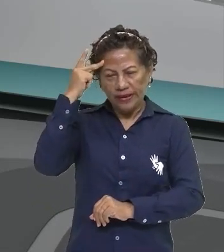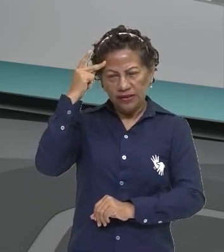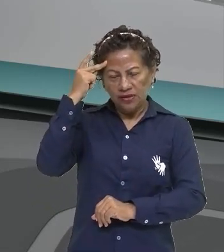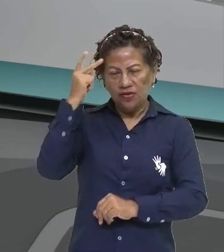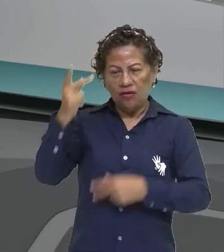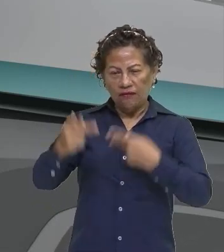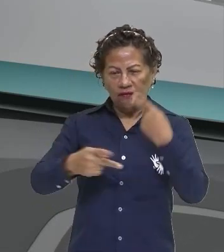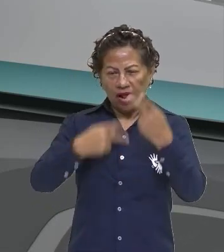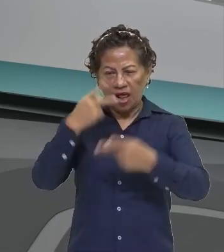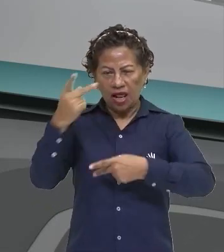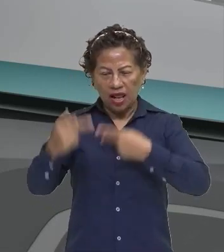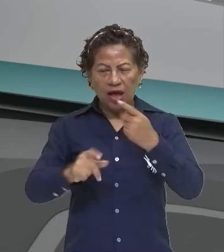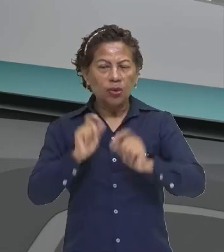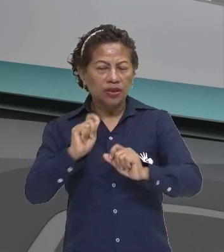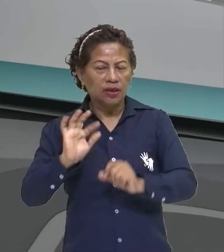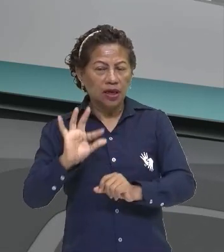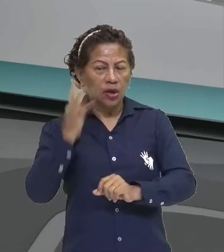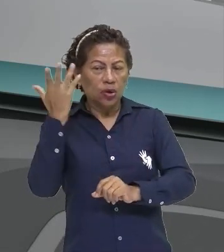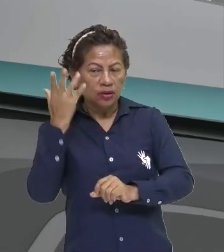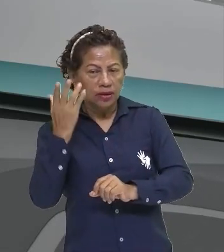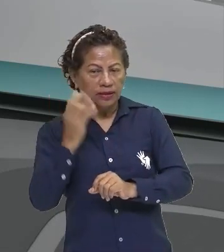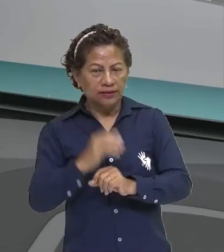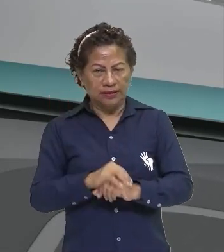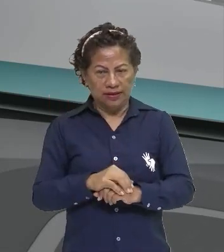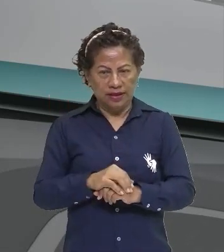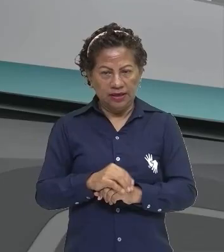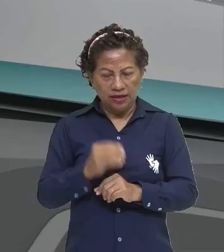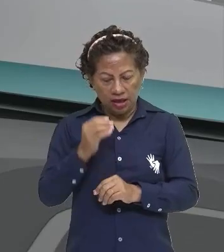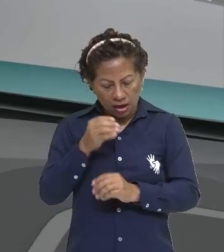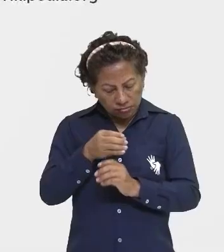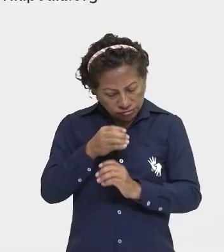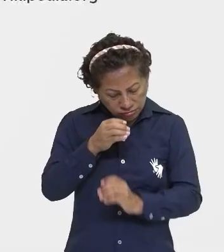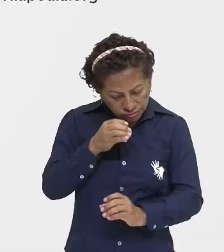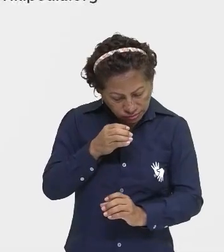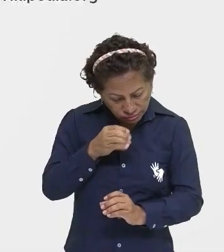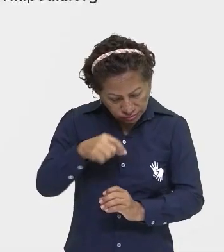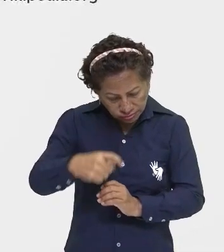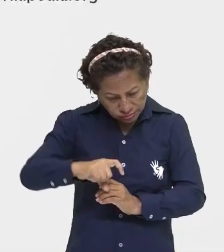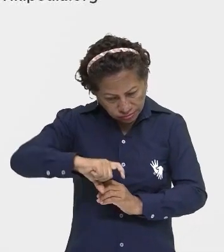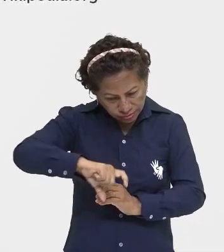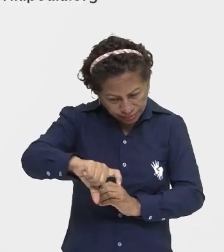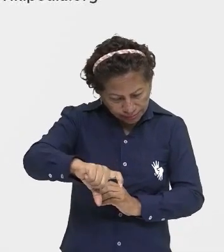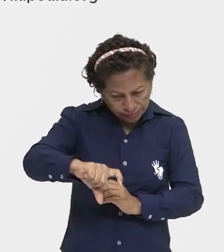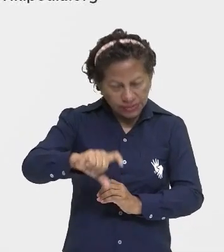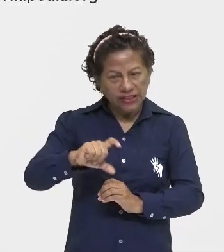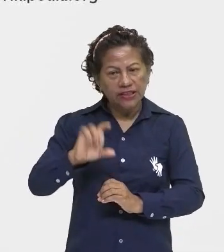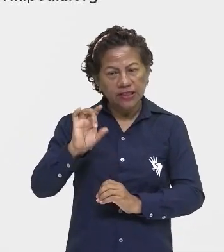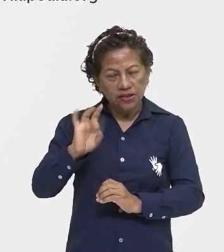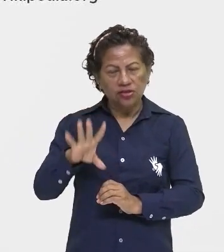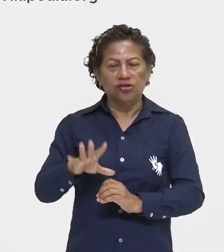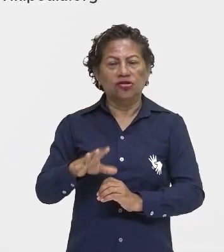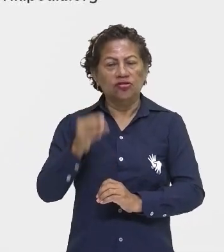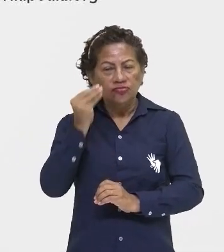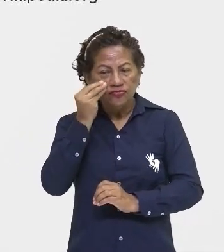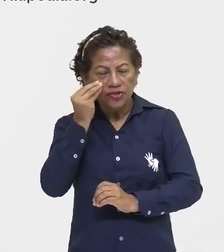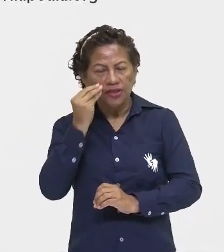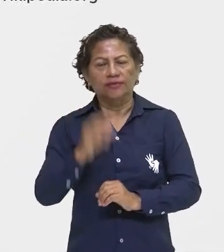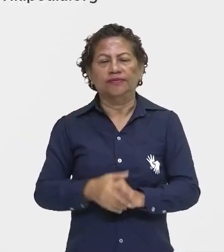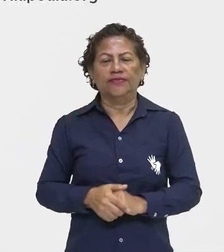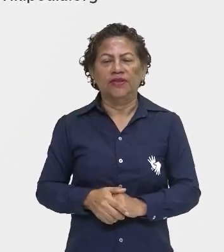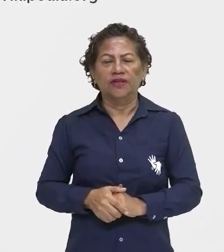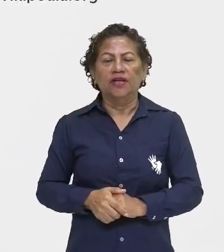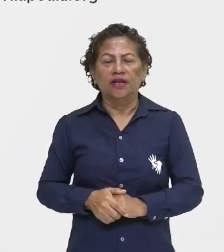estavam passando aqui na lanterna mágica. Em 1876, Edward Muybridge fez uma